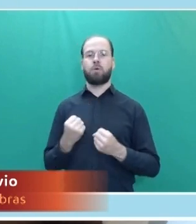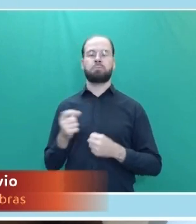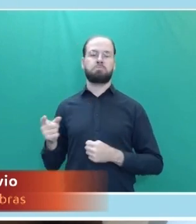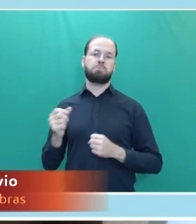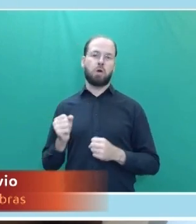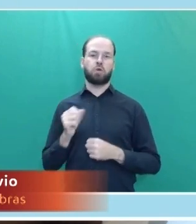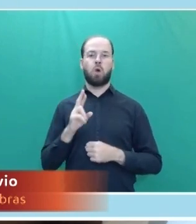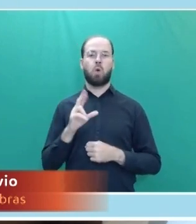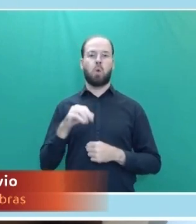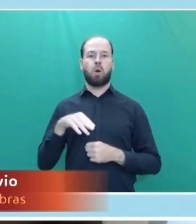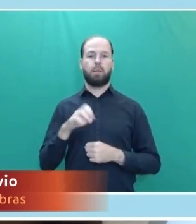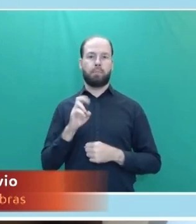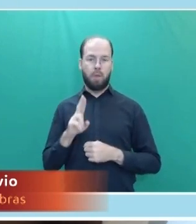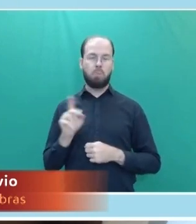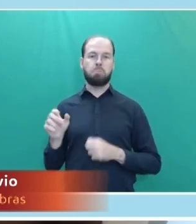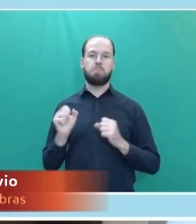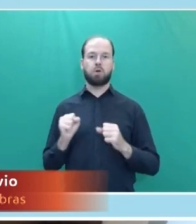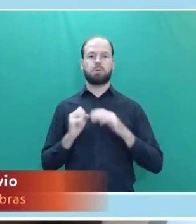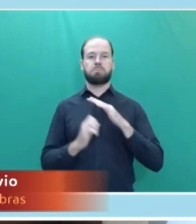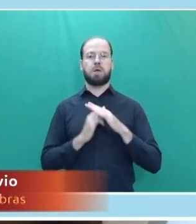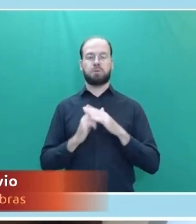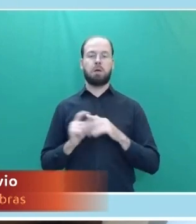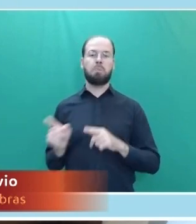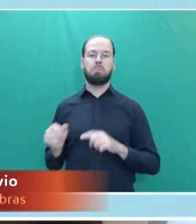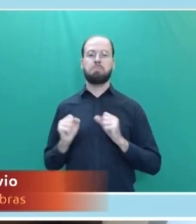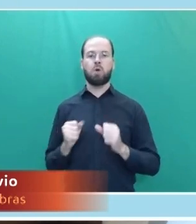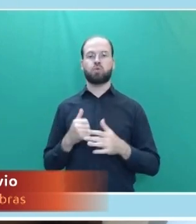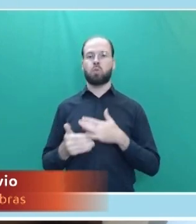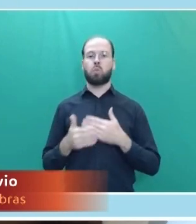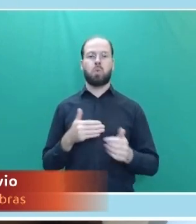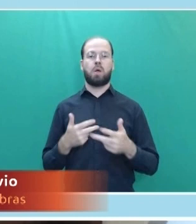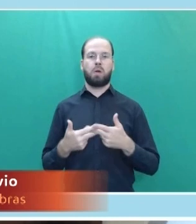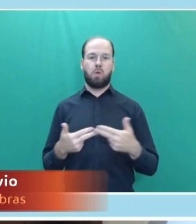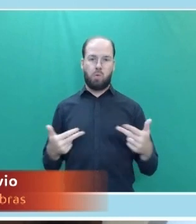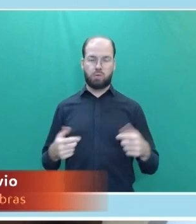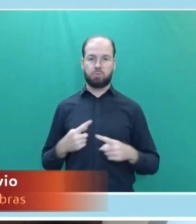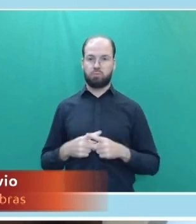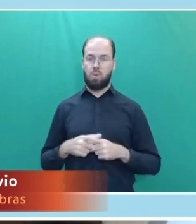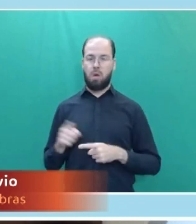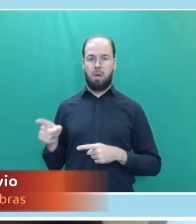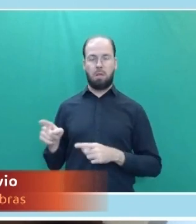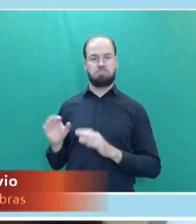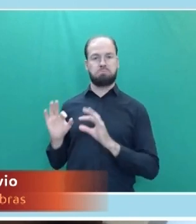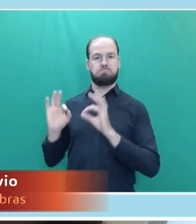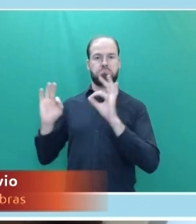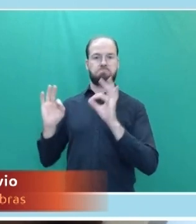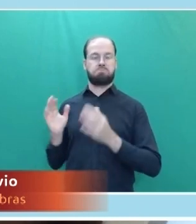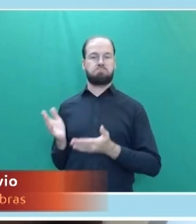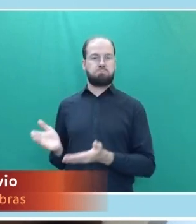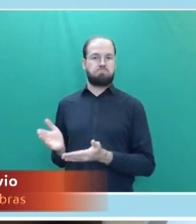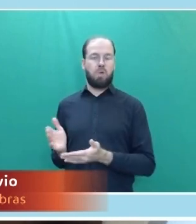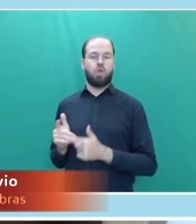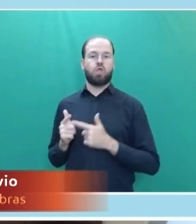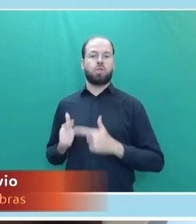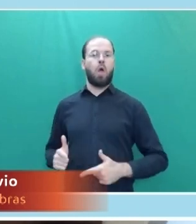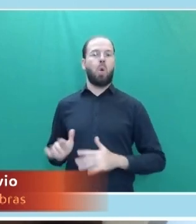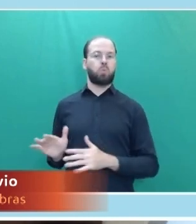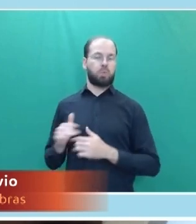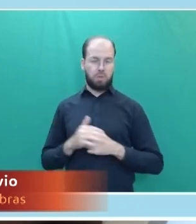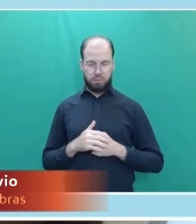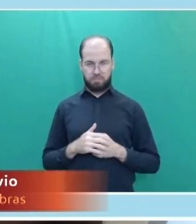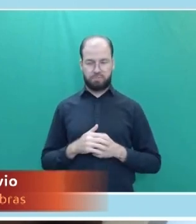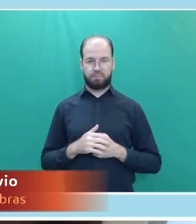ele pode fazer um empresário, ele pode fazer qualquer coisa, porque ele é o ideal higienista de neutralidade,